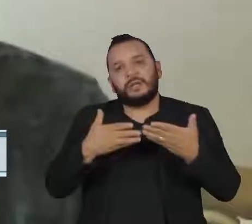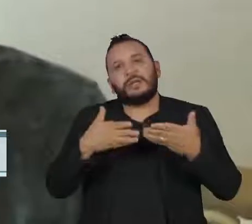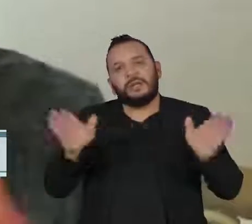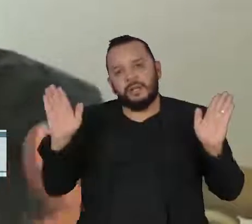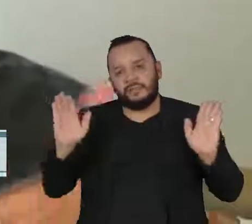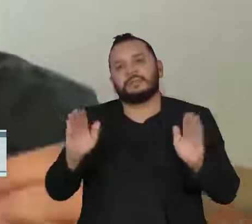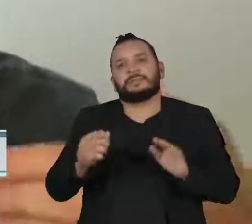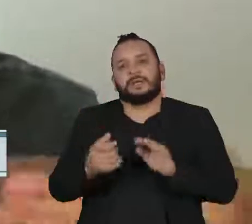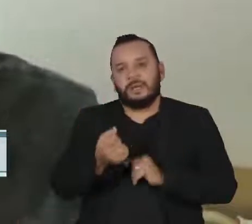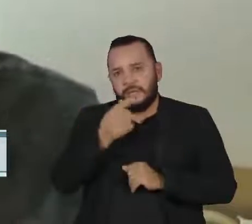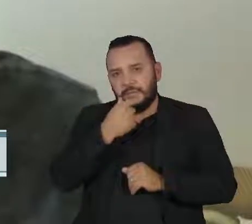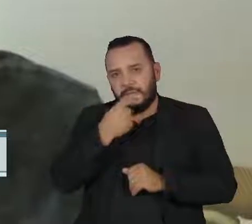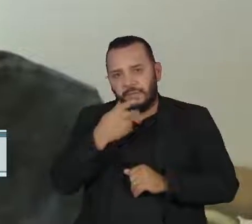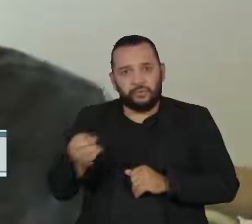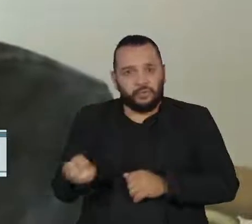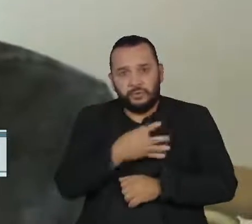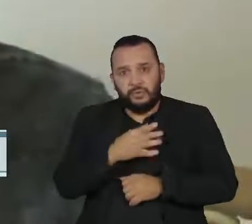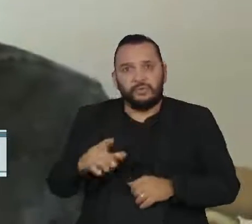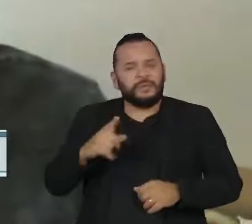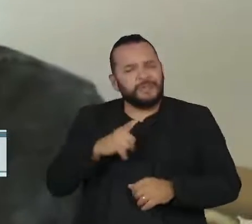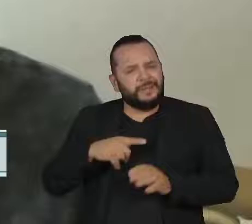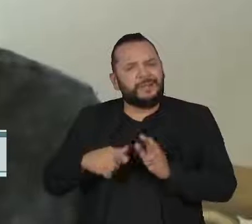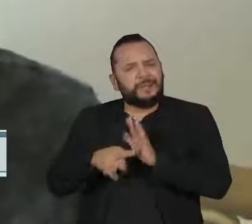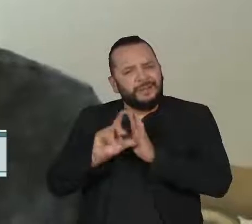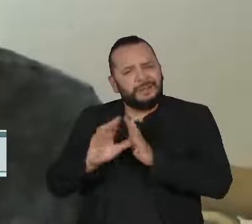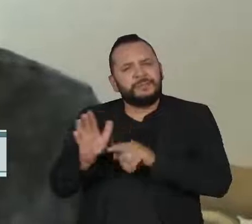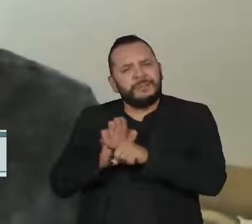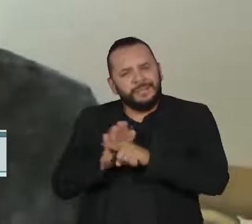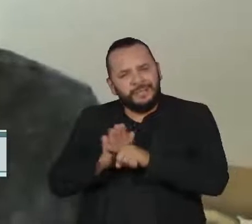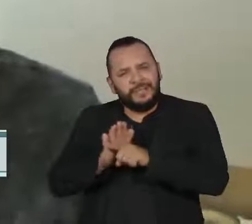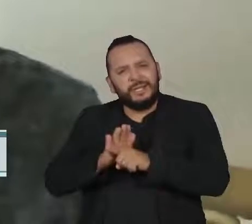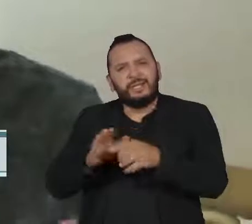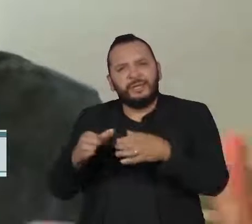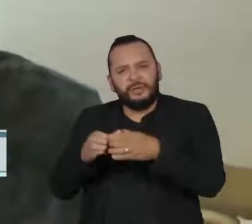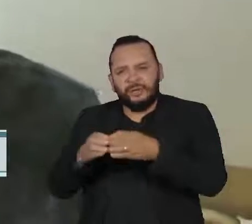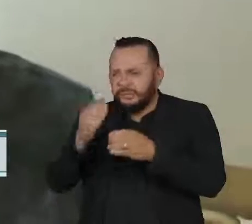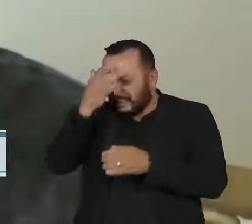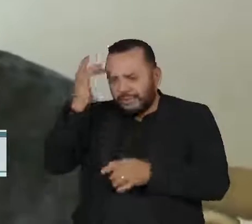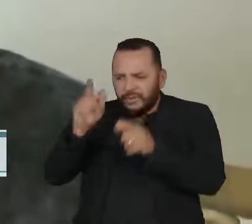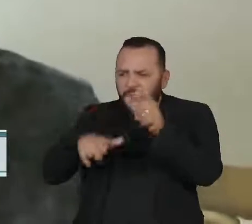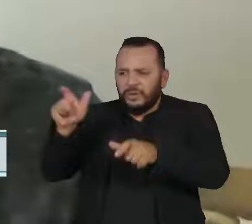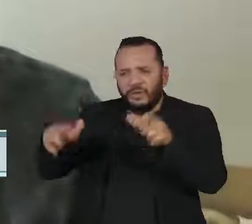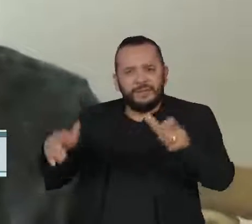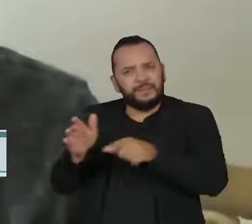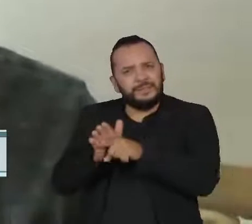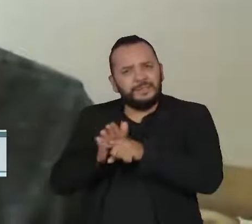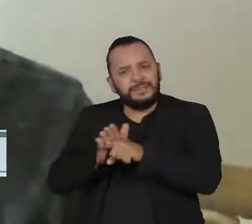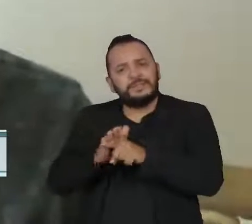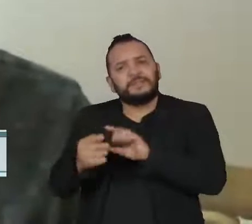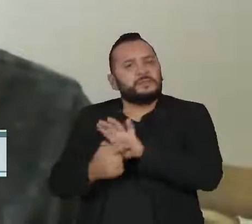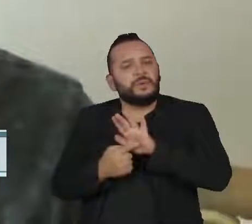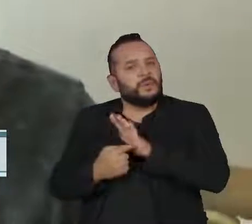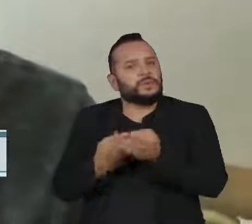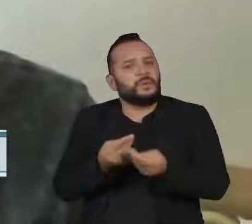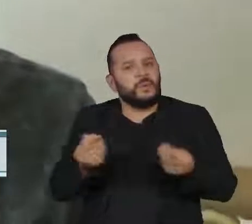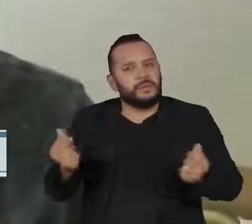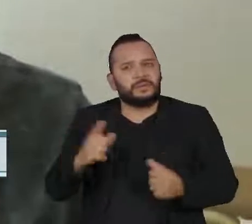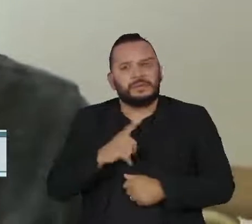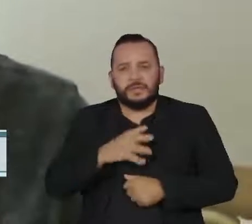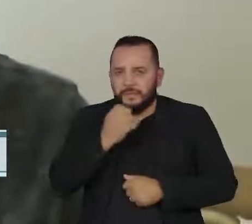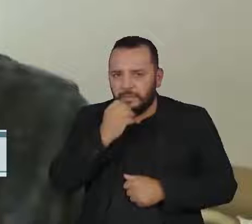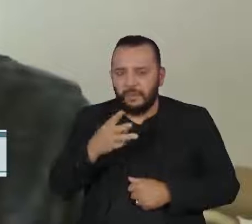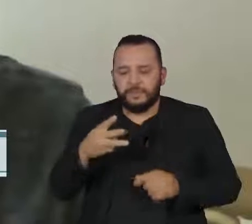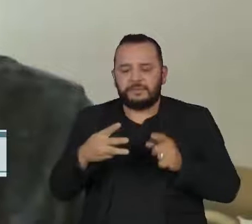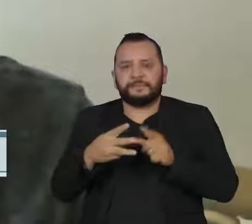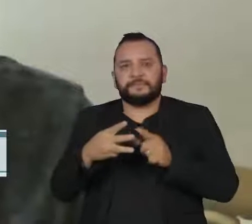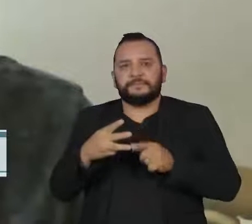novo, faz todas as pesquisas com grandes grupos de pessoas para demonstrar que o medicamento funciona. E